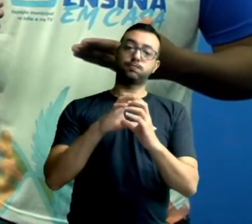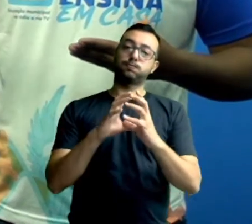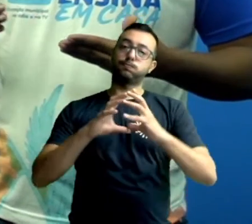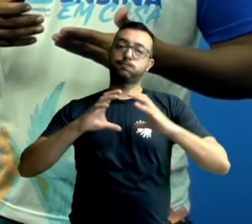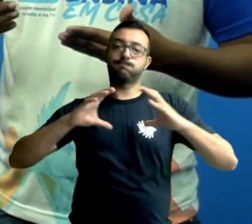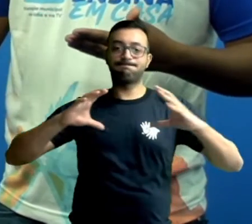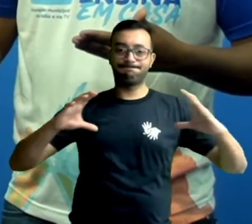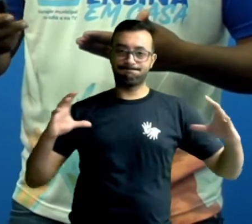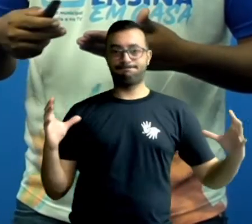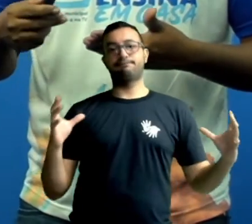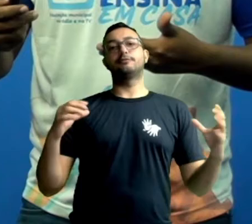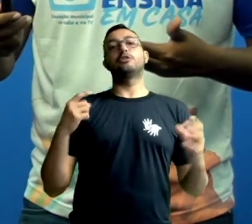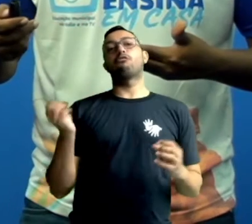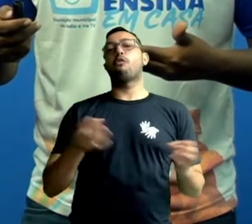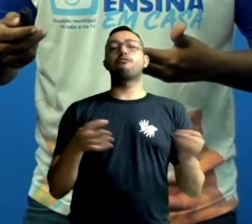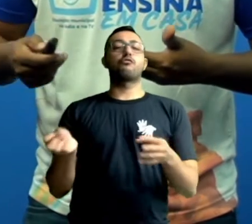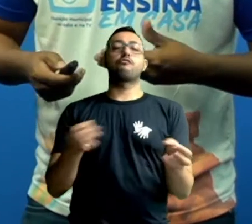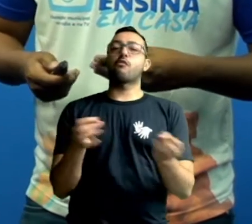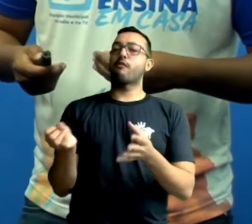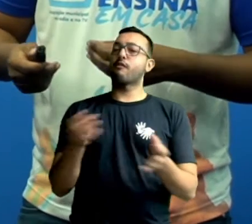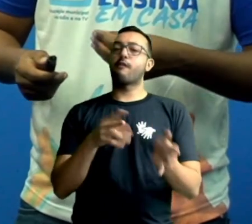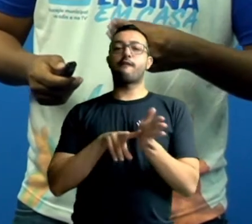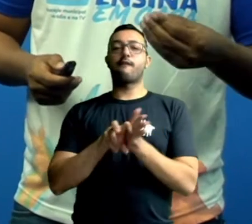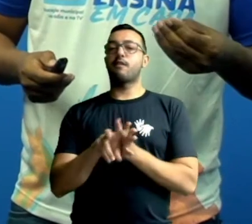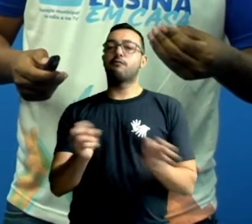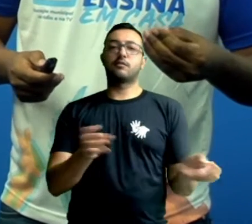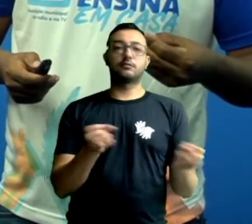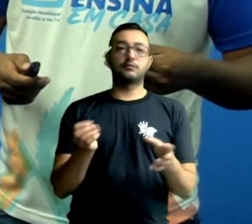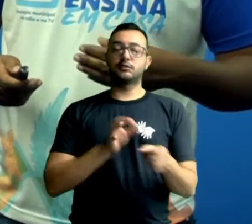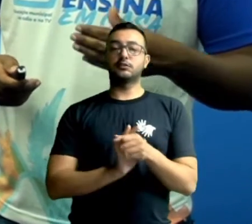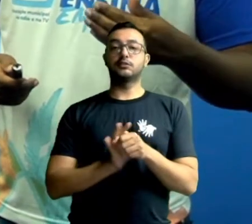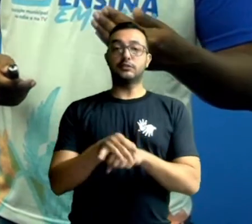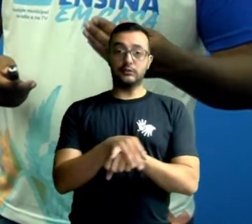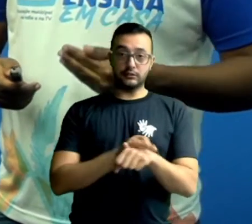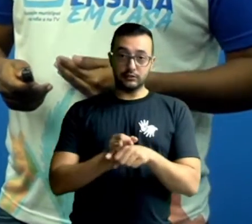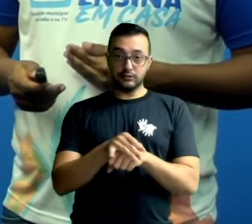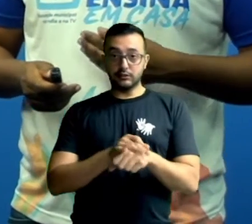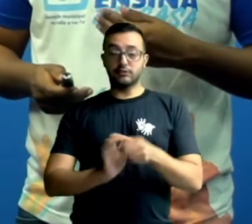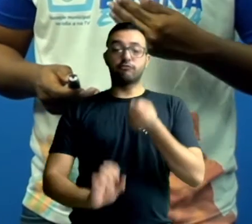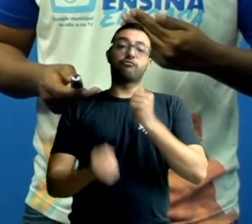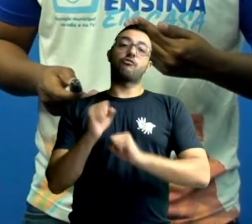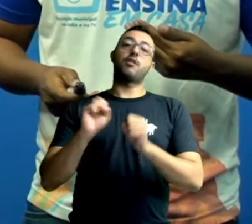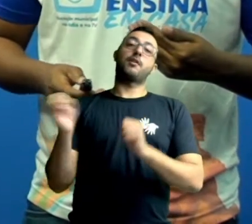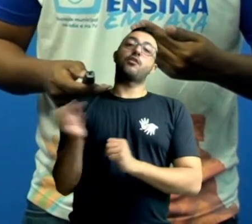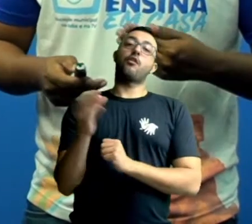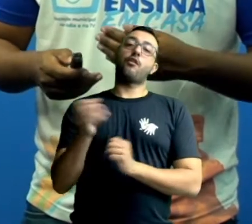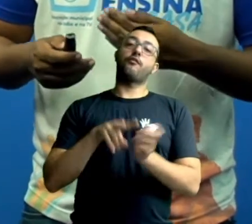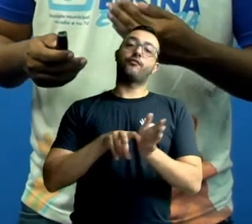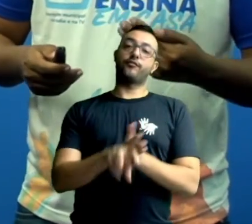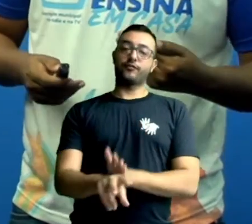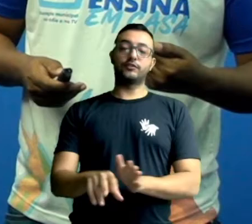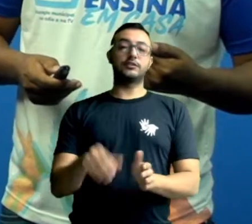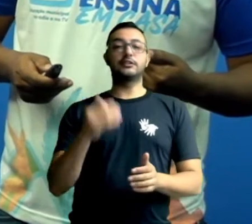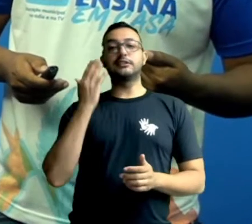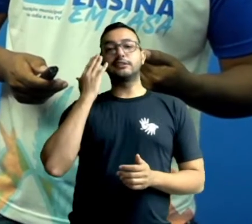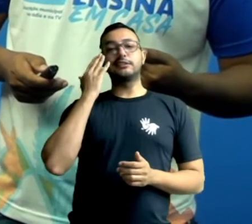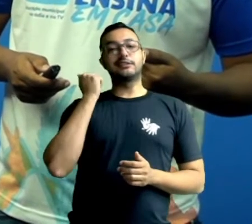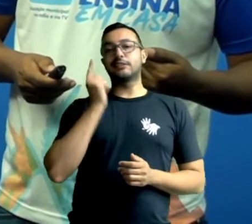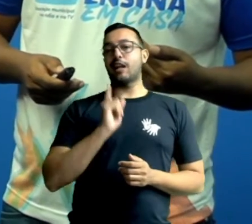do tempo novos vírus. A célula passa a virar uma fábrica de novos vírus, mesmo sem